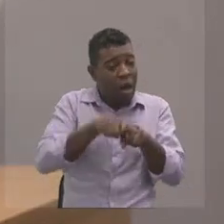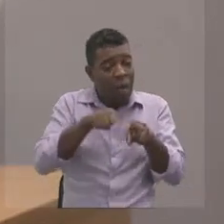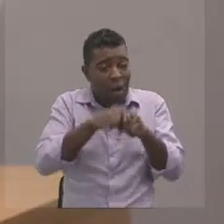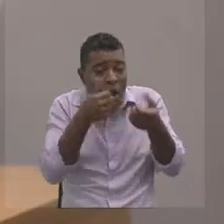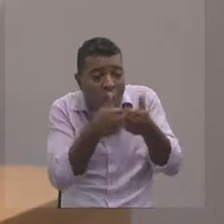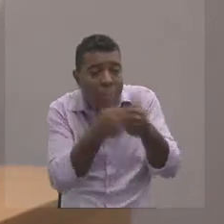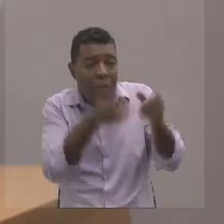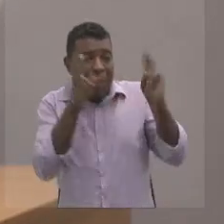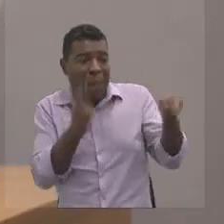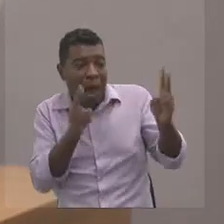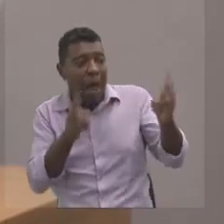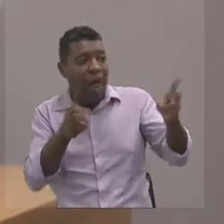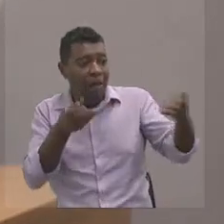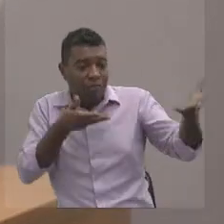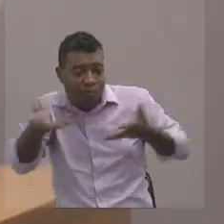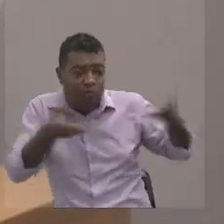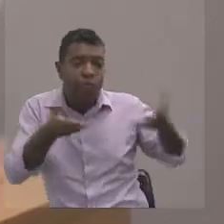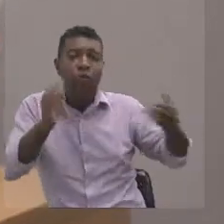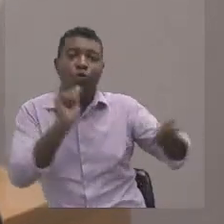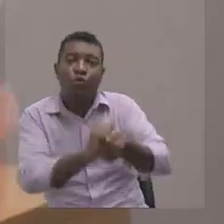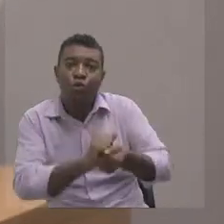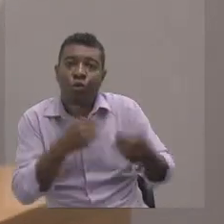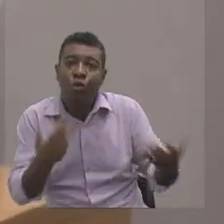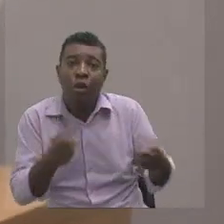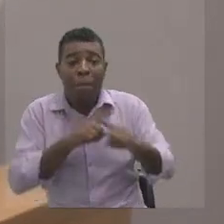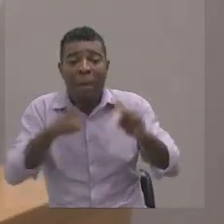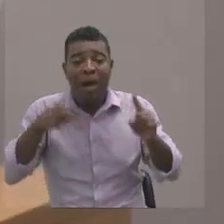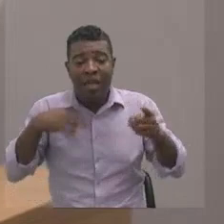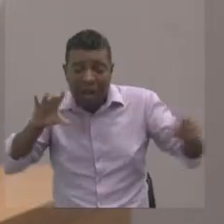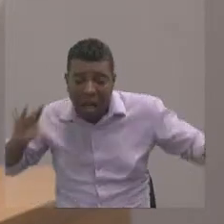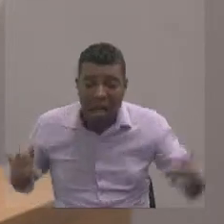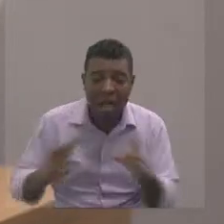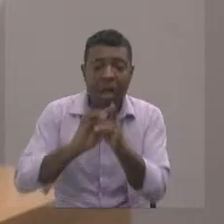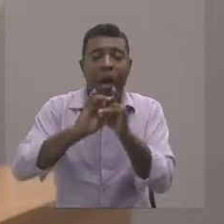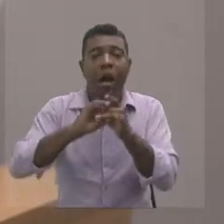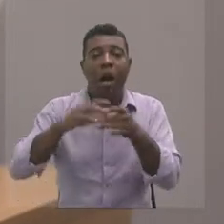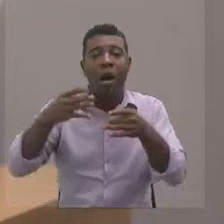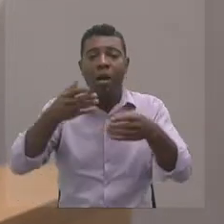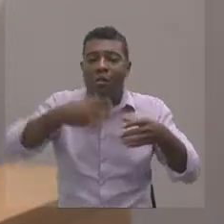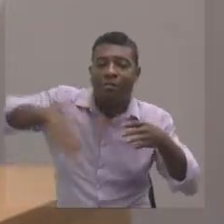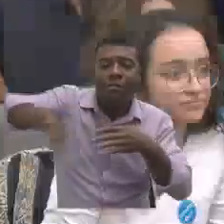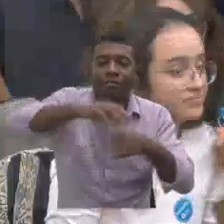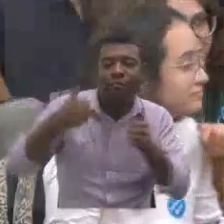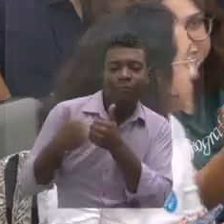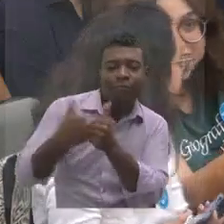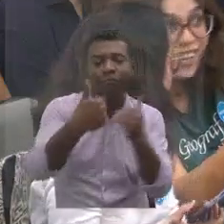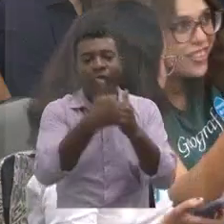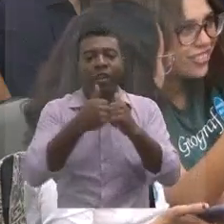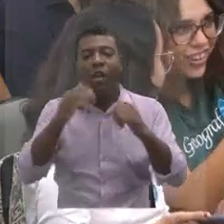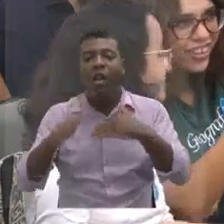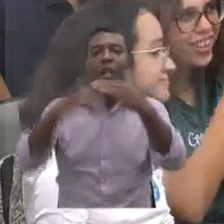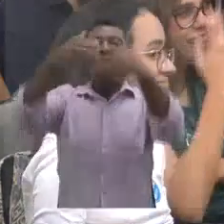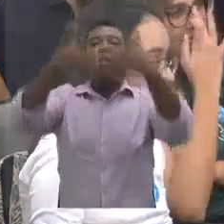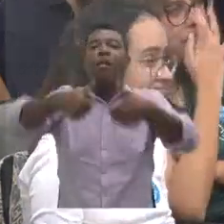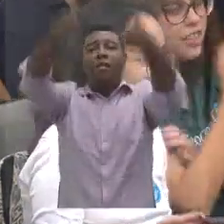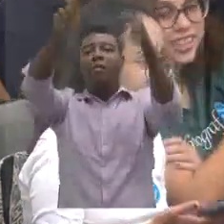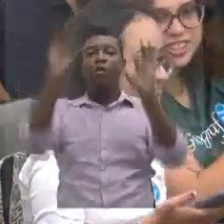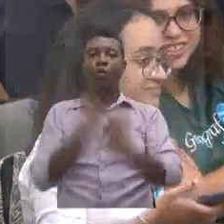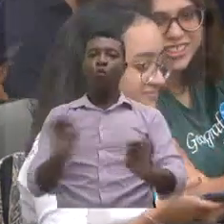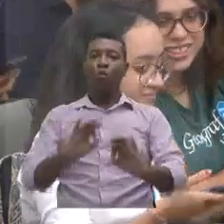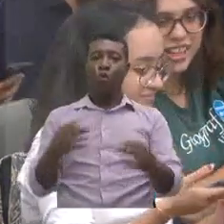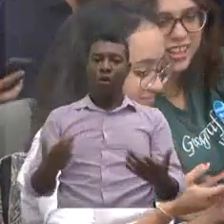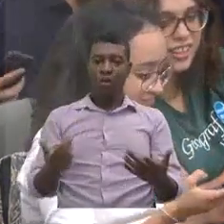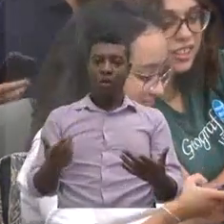casos mas a integração Metropolitana não avança o Consórcio Ótimo desde 2007 não existe